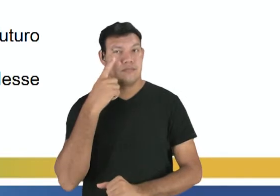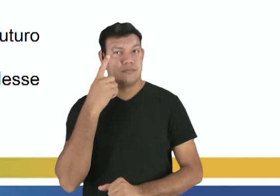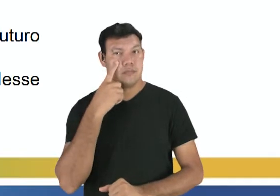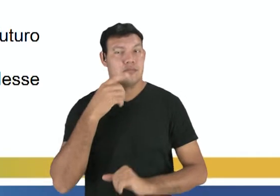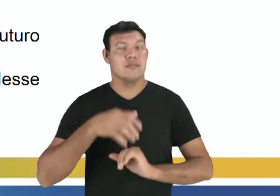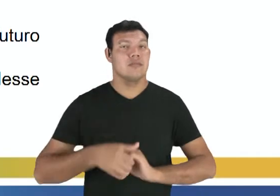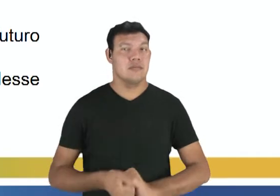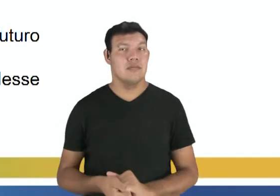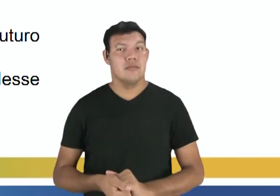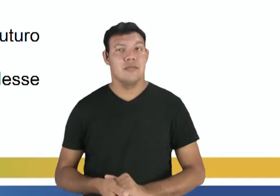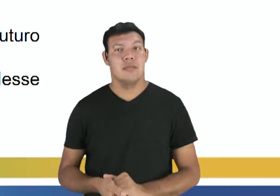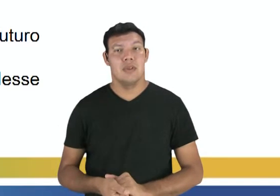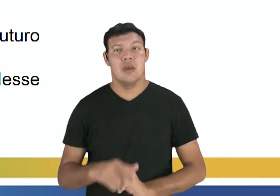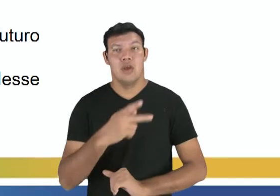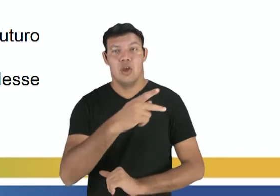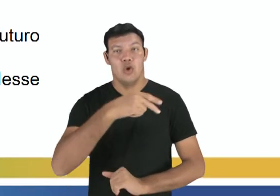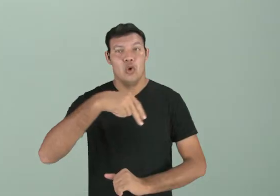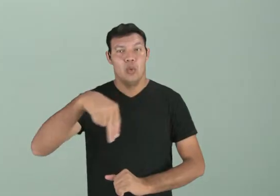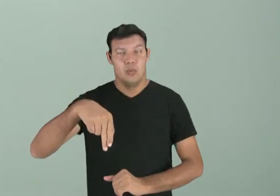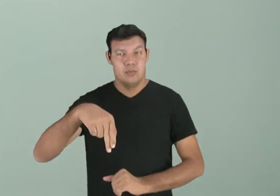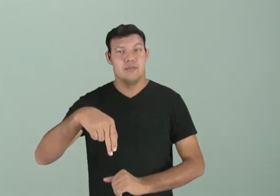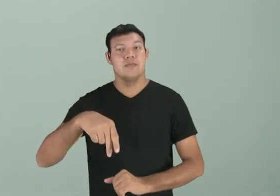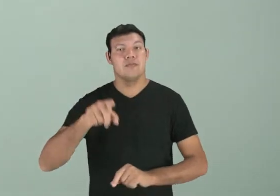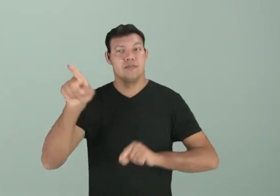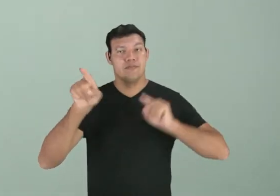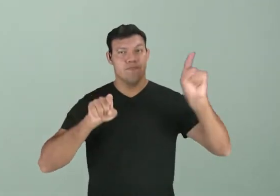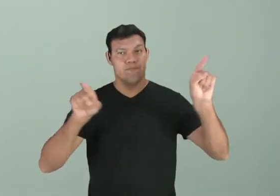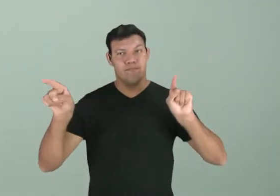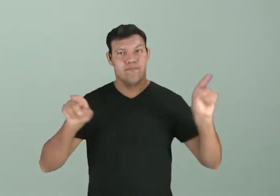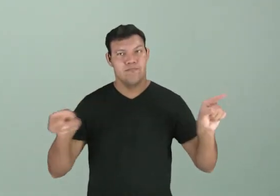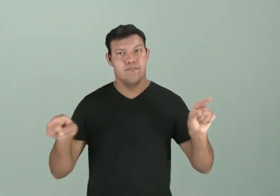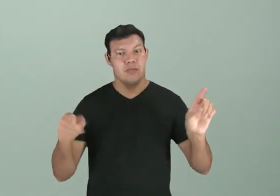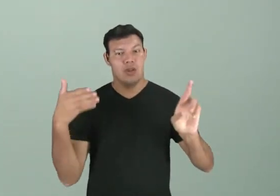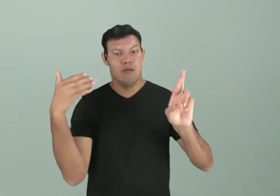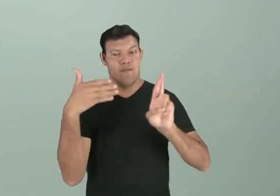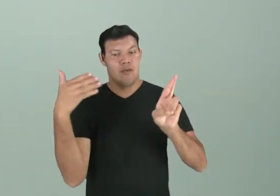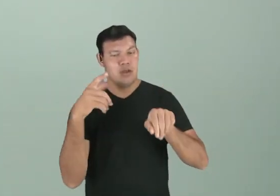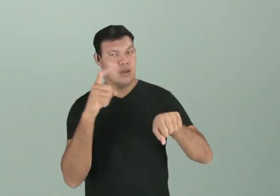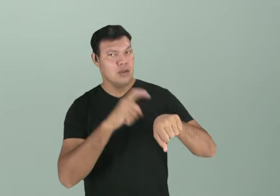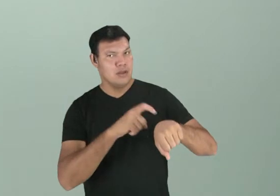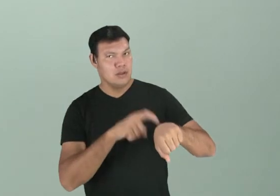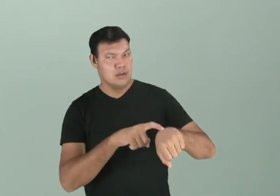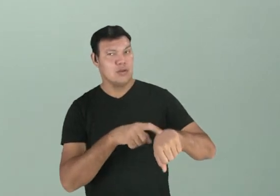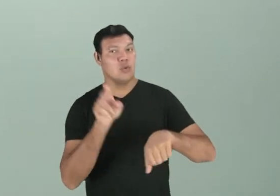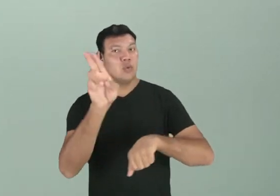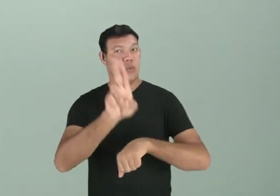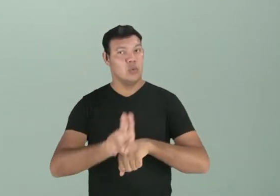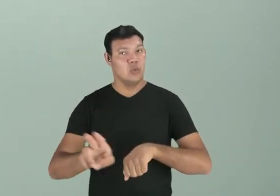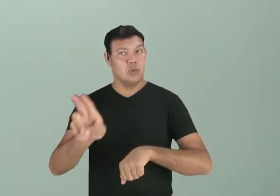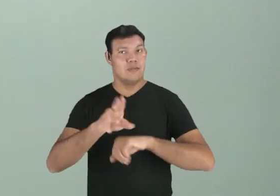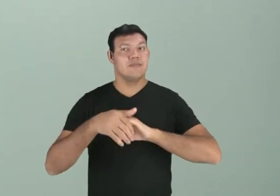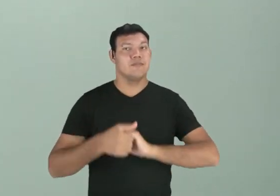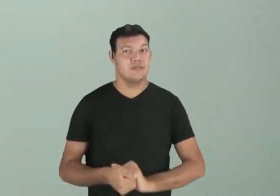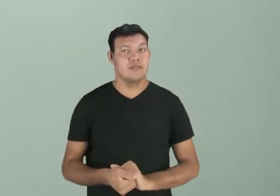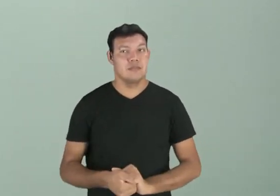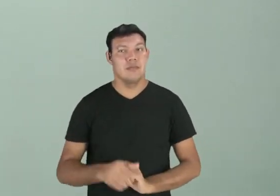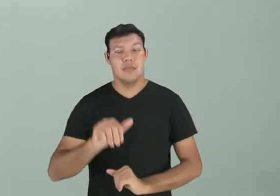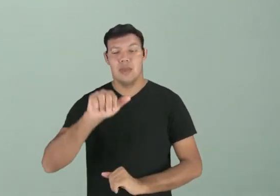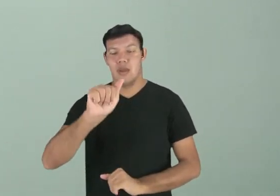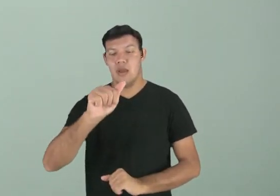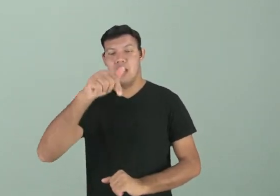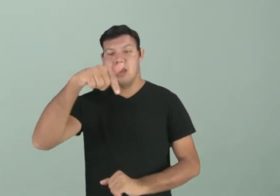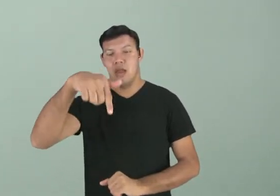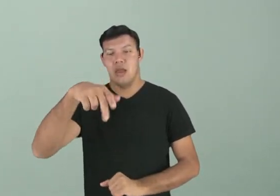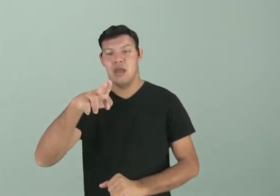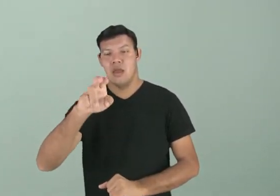pronome demonstrativo utilizados para fazer referência no tempo. Então você vai usar o pronome aquele